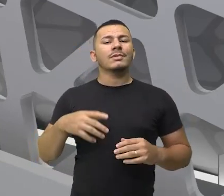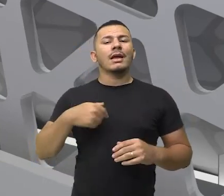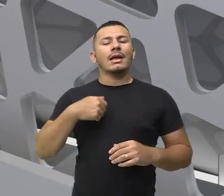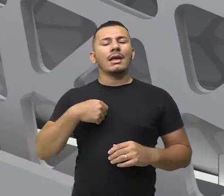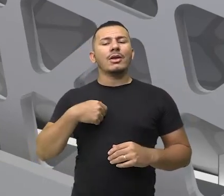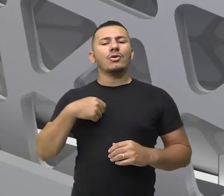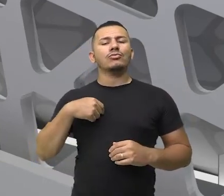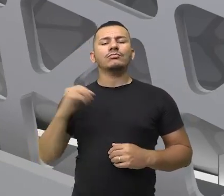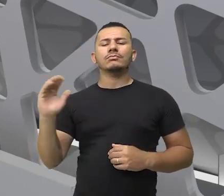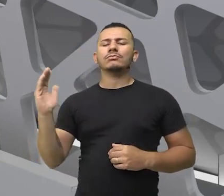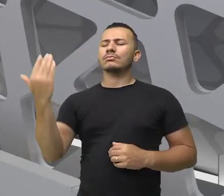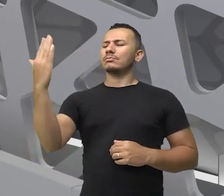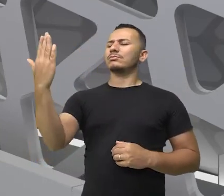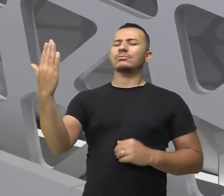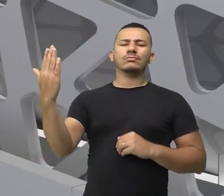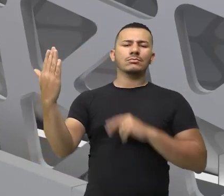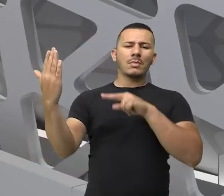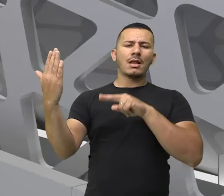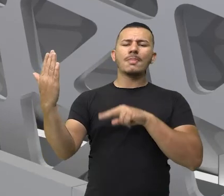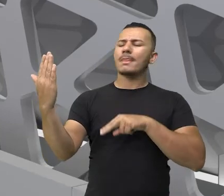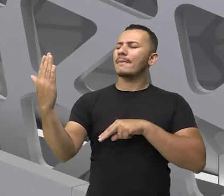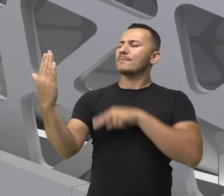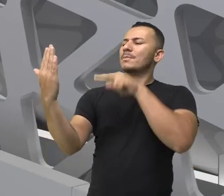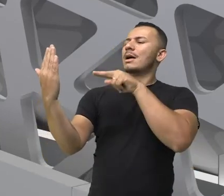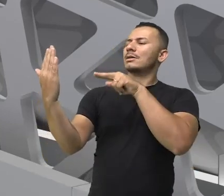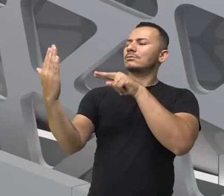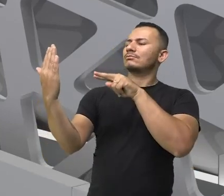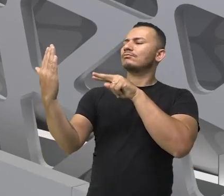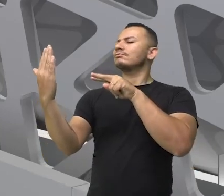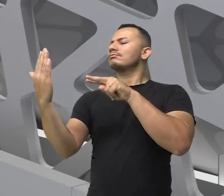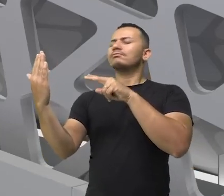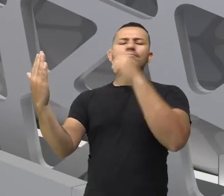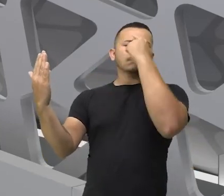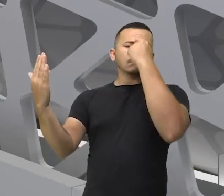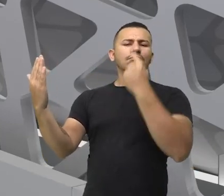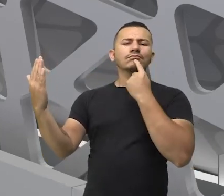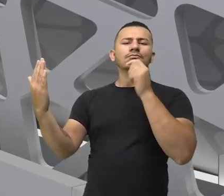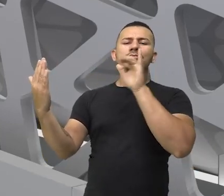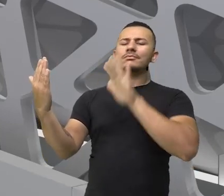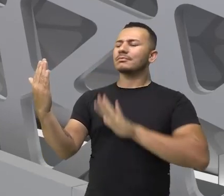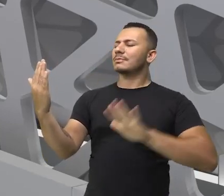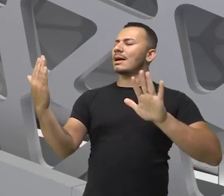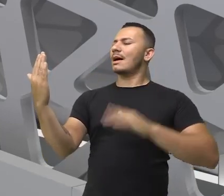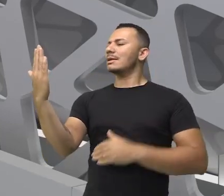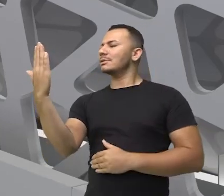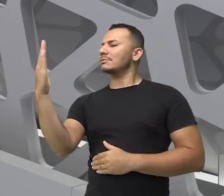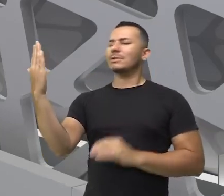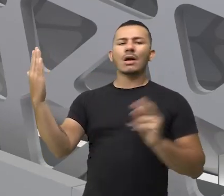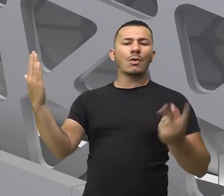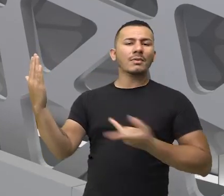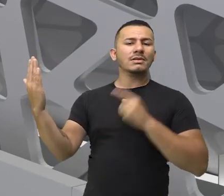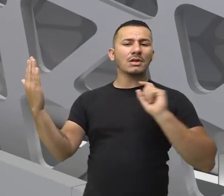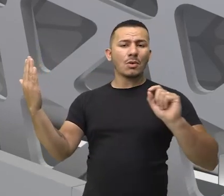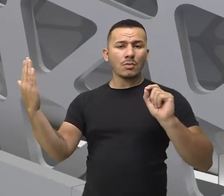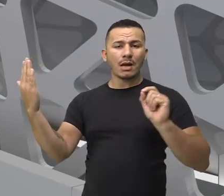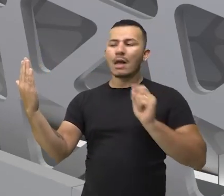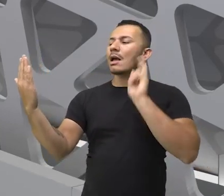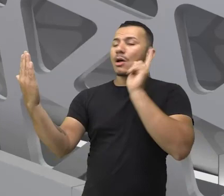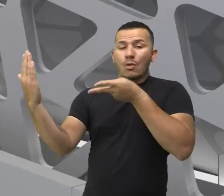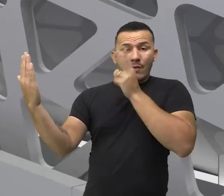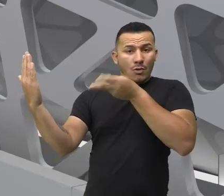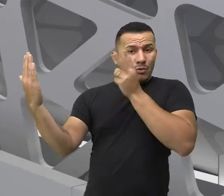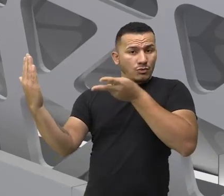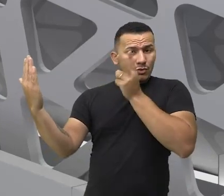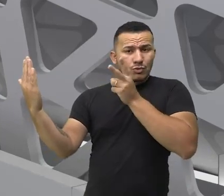na frente de um espelho. O que é que vai acontecer com a imagem, né, por reflexão do professor Aldemir? Vai